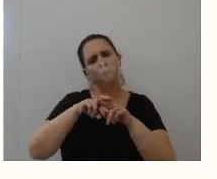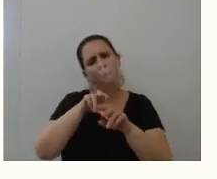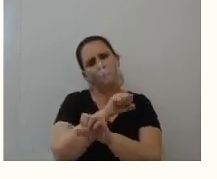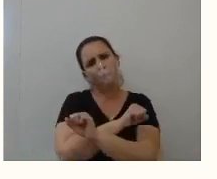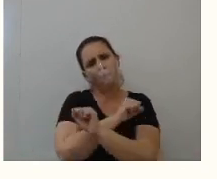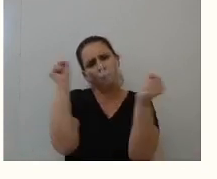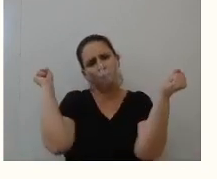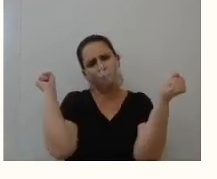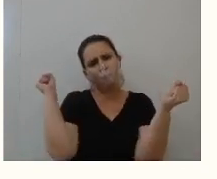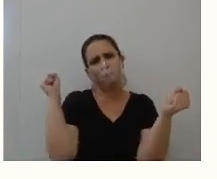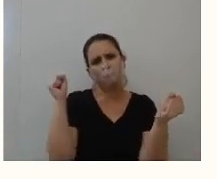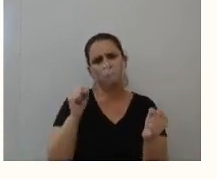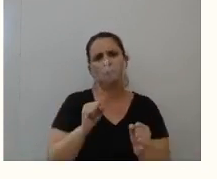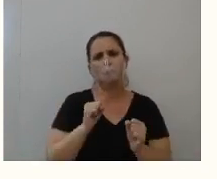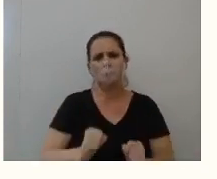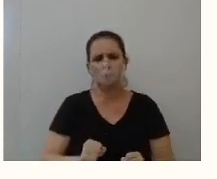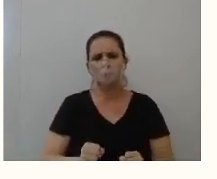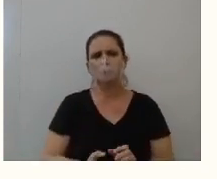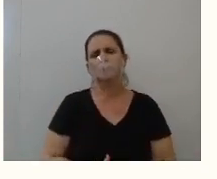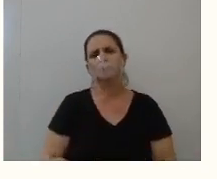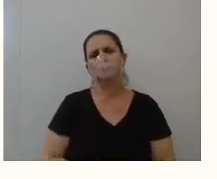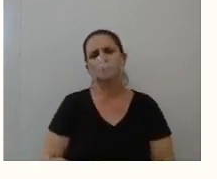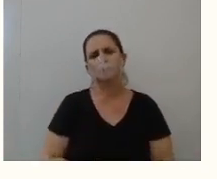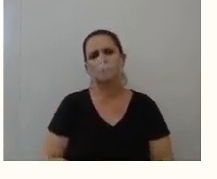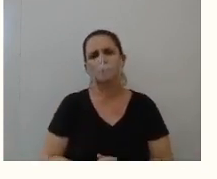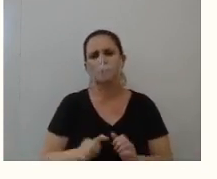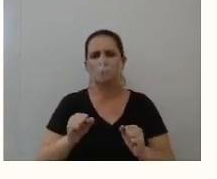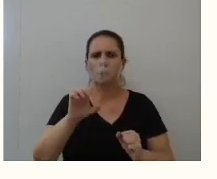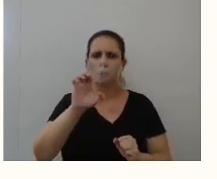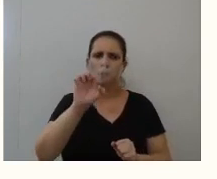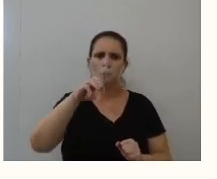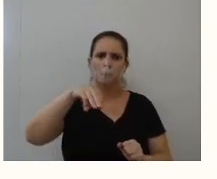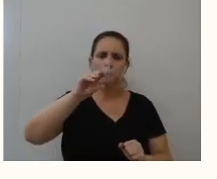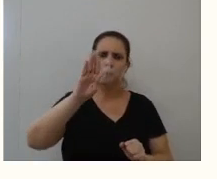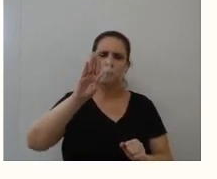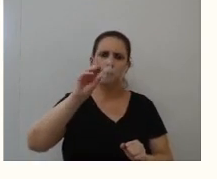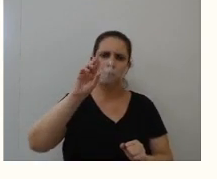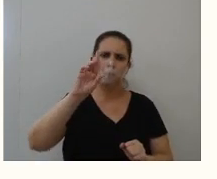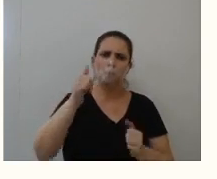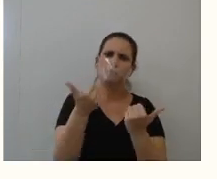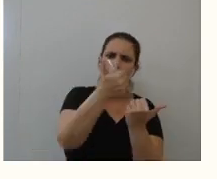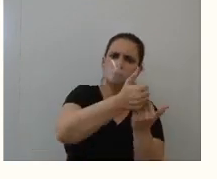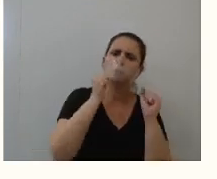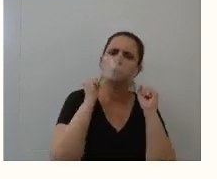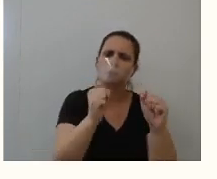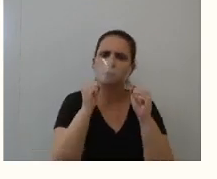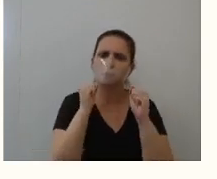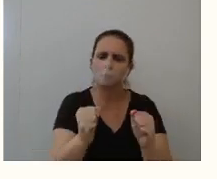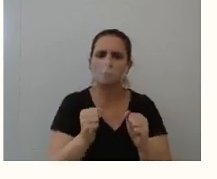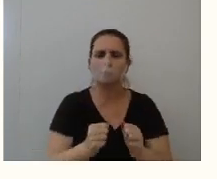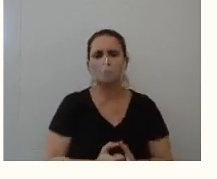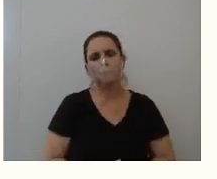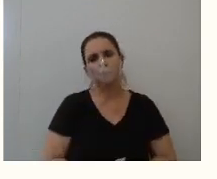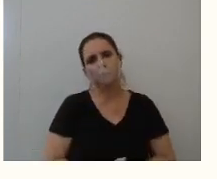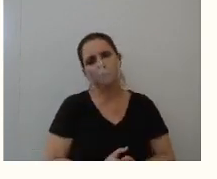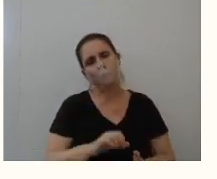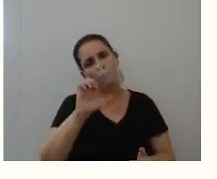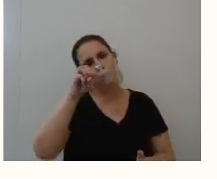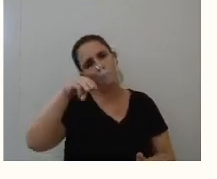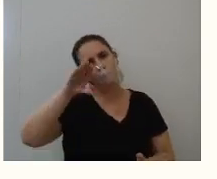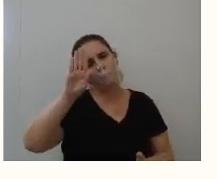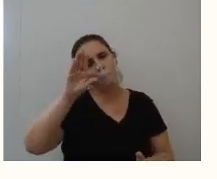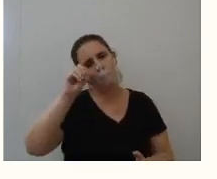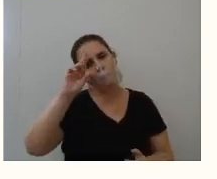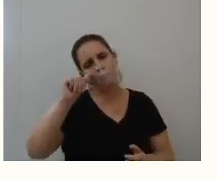possa parecer. Eu poderia muito bem substituir pelo embora. Ó. Embora possa parecer